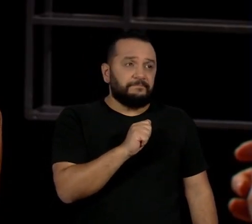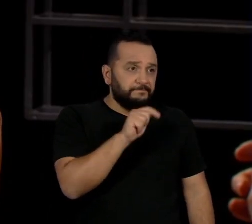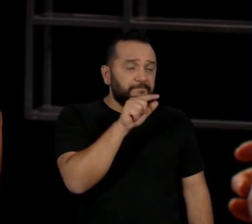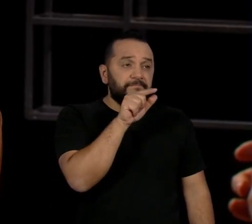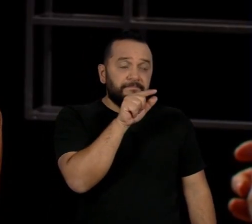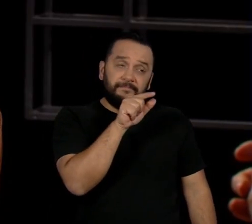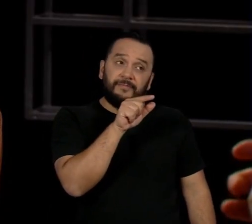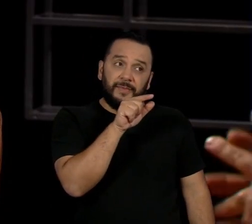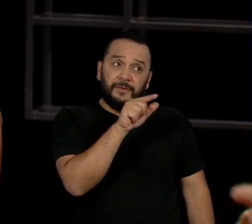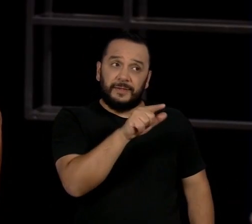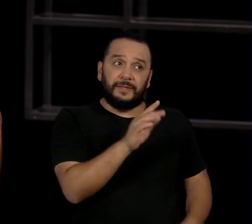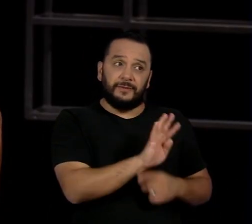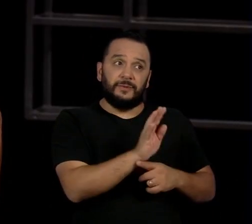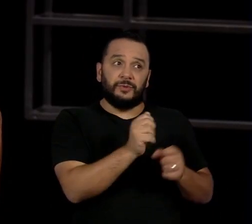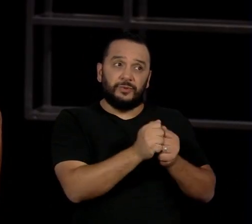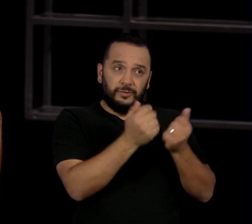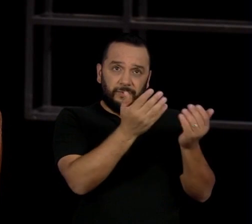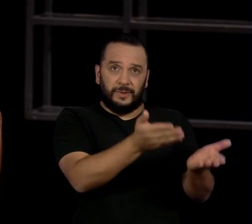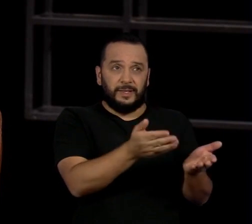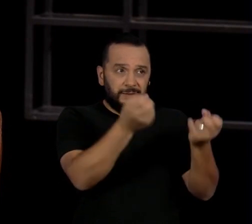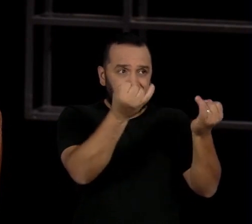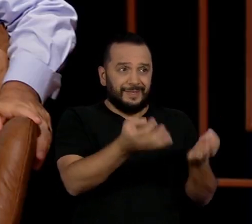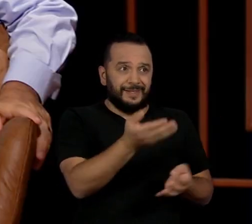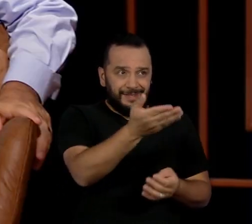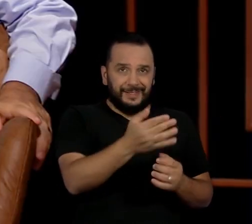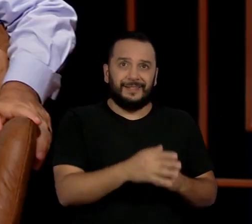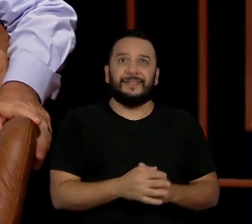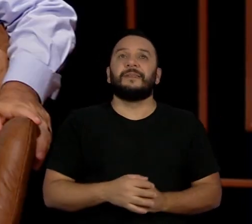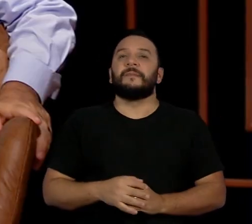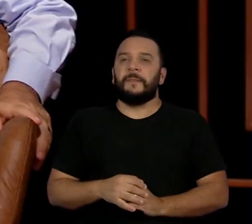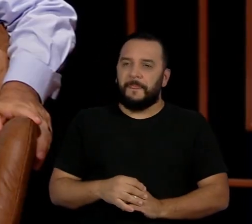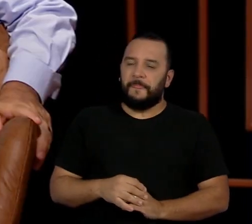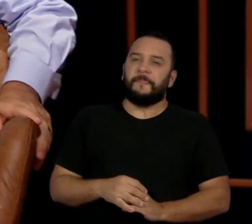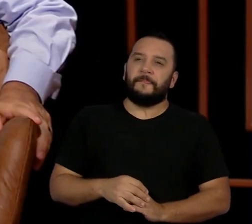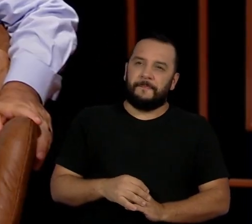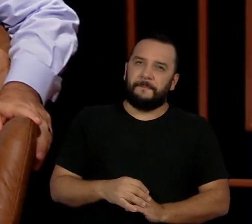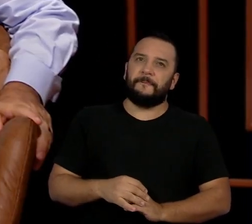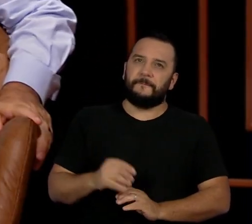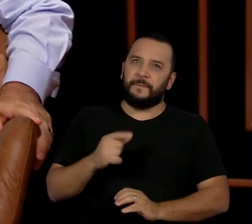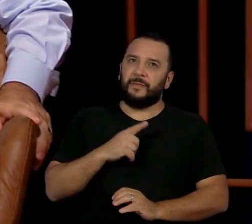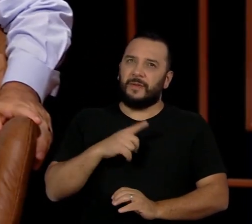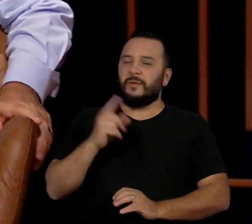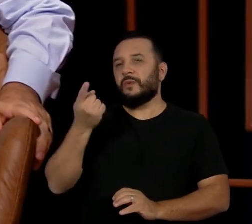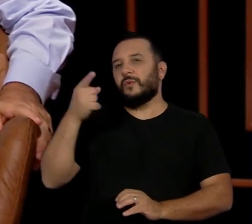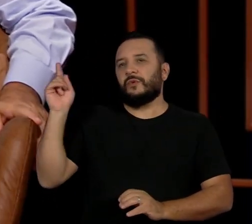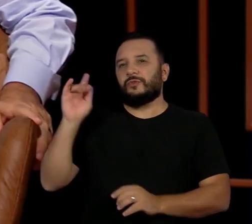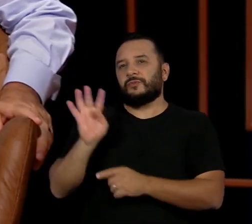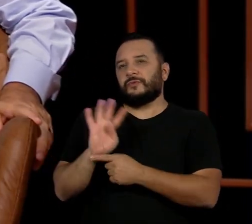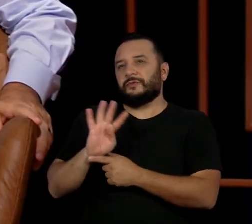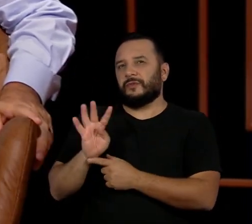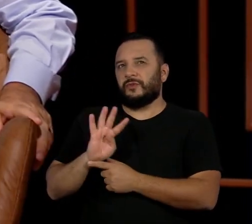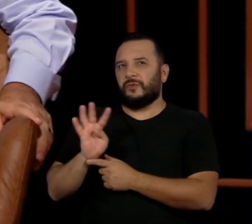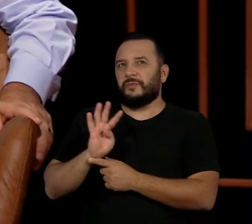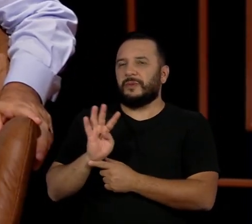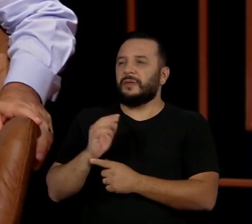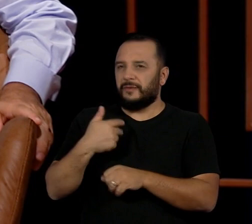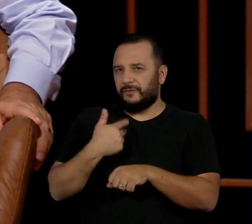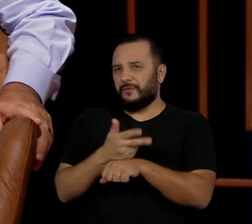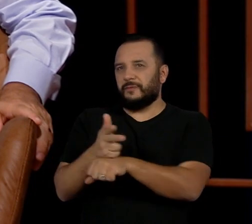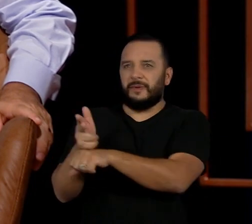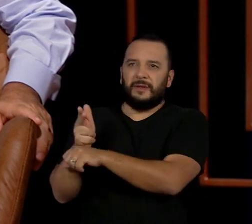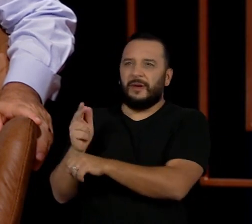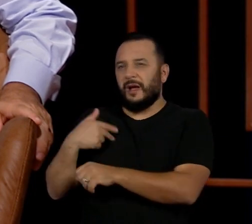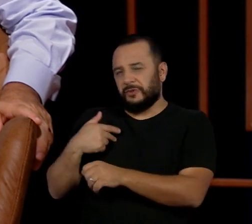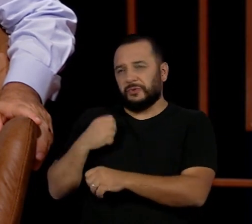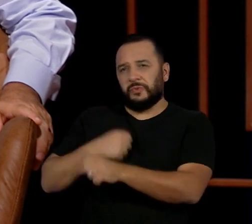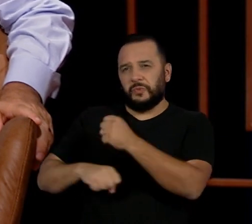Você fez esse filme com ele. Fala um pouquinho sobre esse filme. Foi o último, eu acho que foi o último filme que eu filmei, foi no final do ano